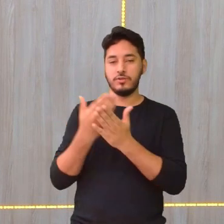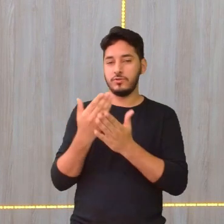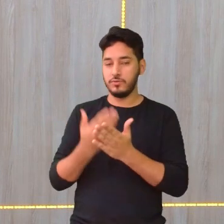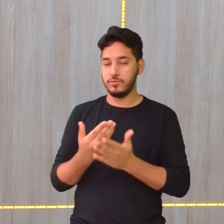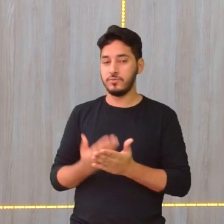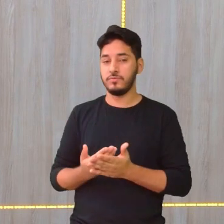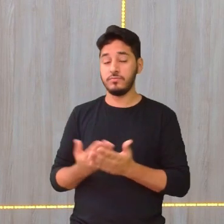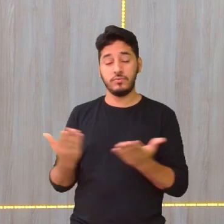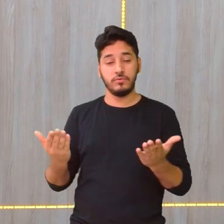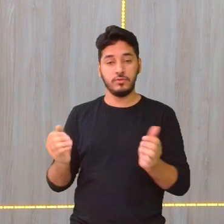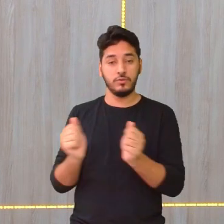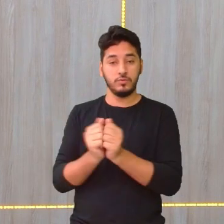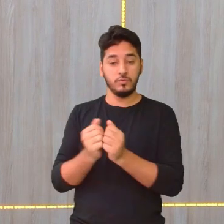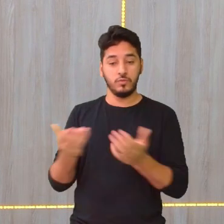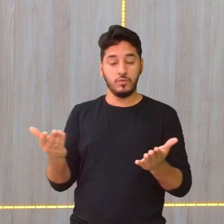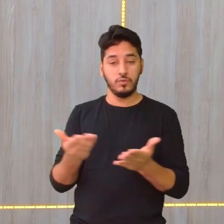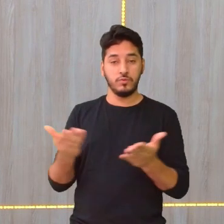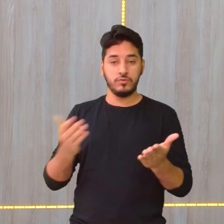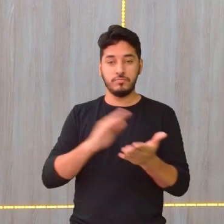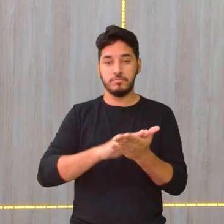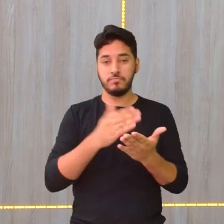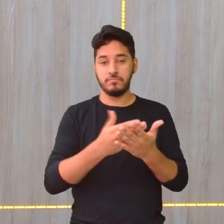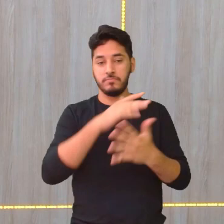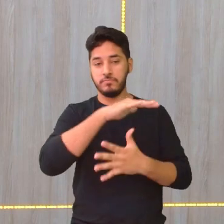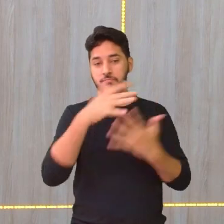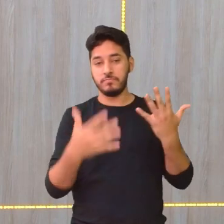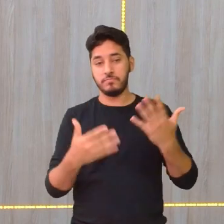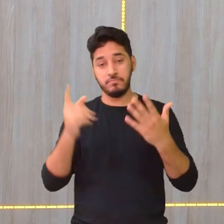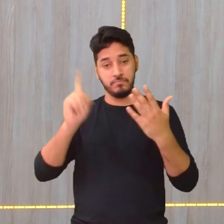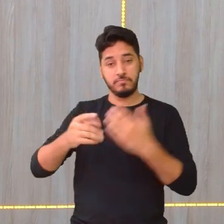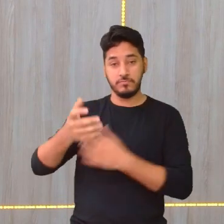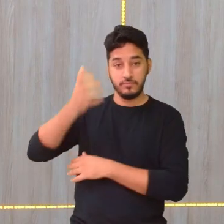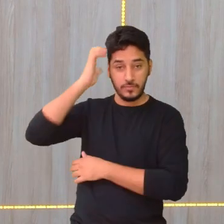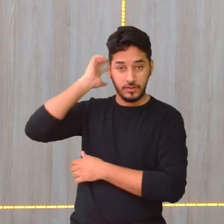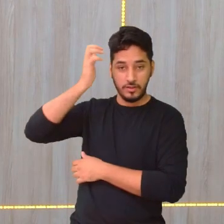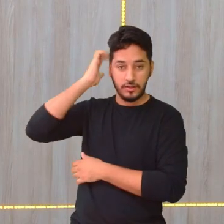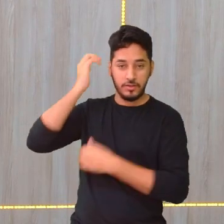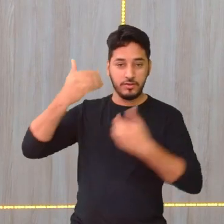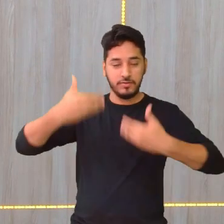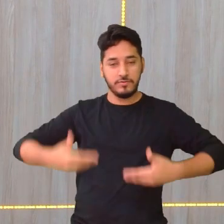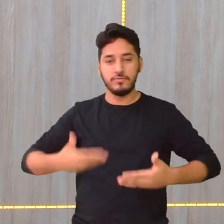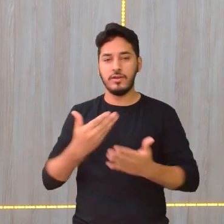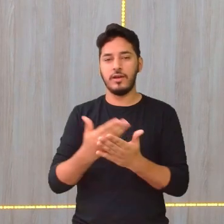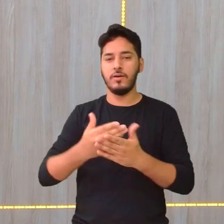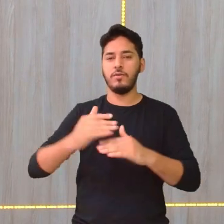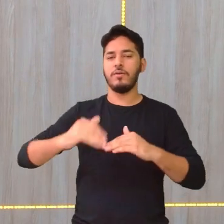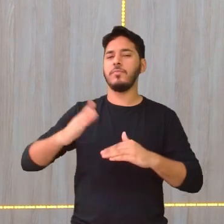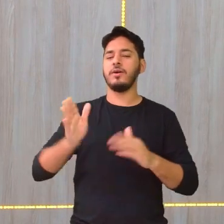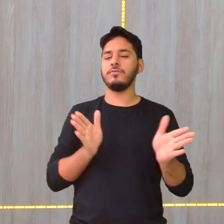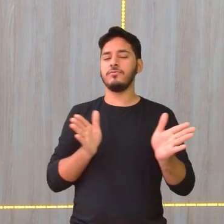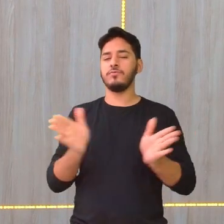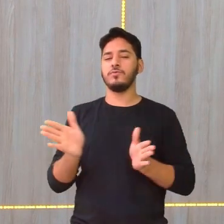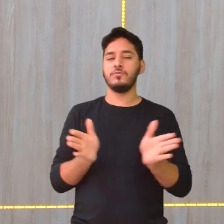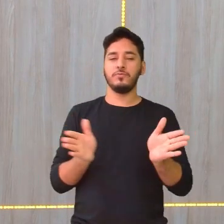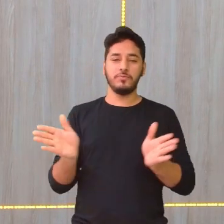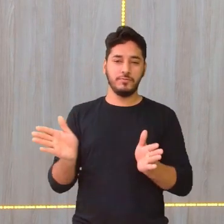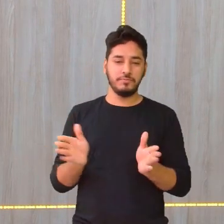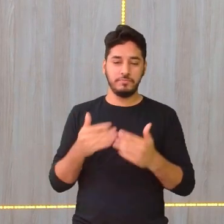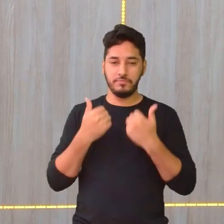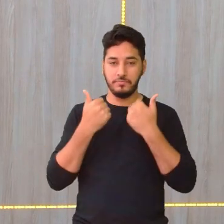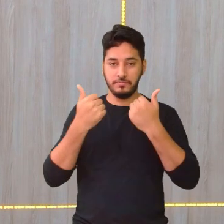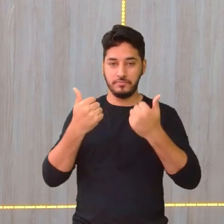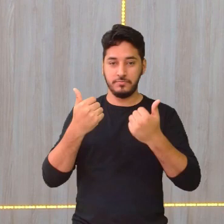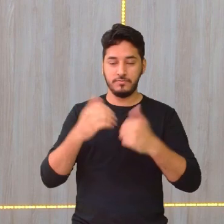está aqui comigo na interpretação das Libras é o Everton, né? Tá deixando nossa aula bem mais acessível,